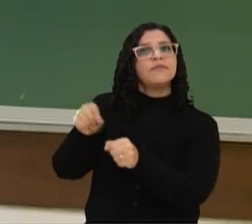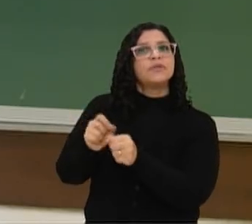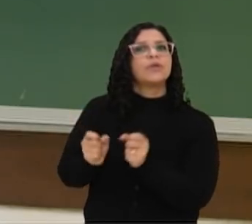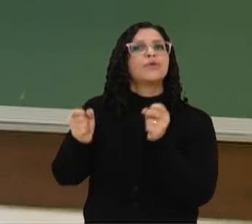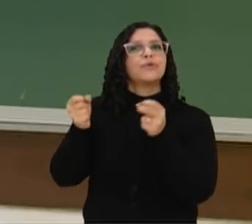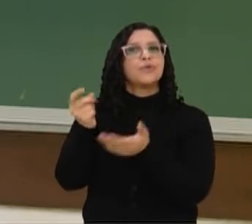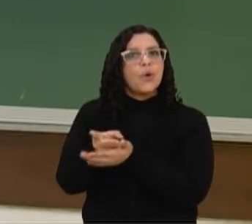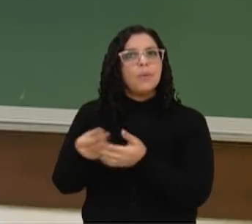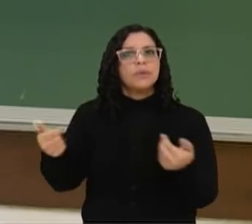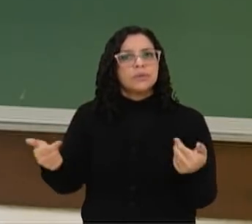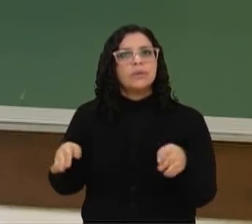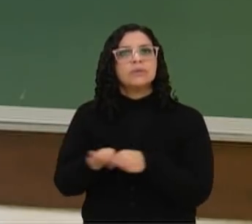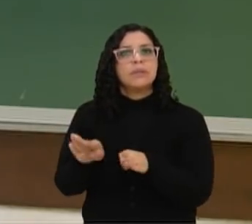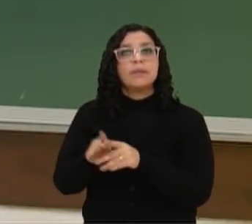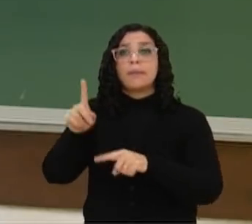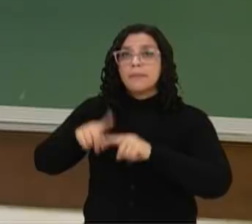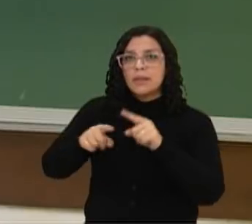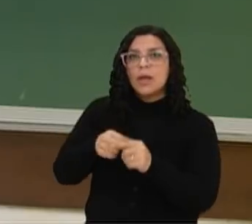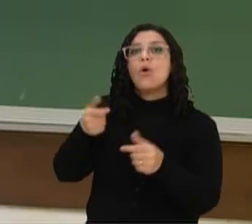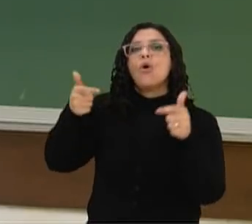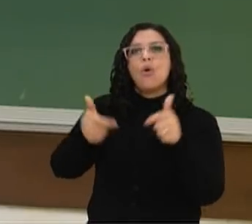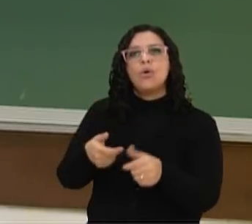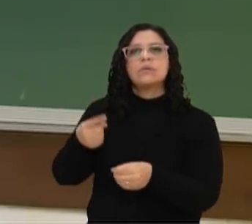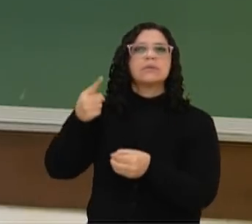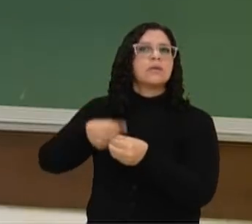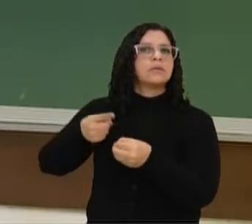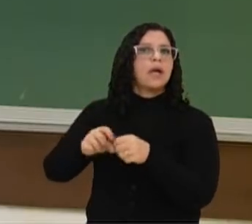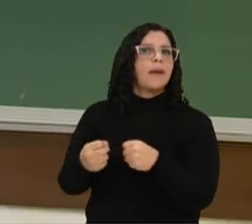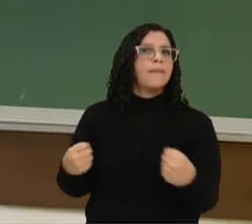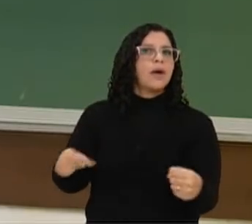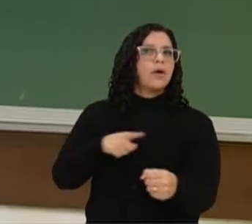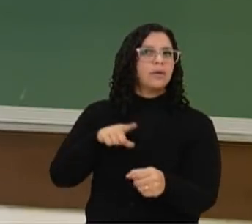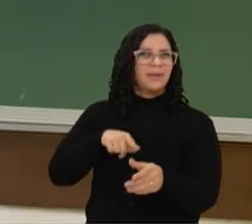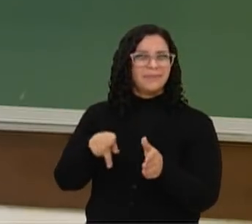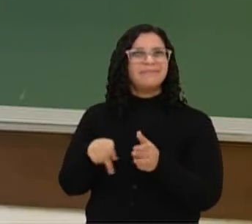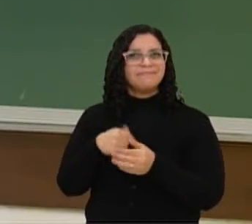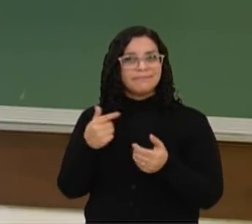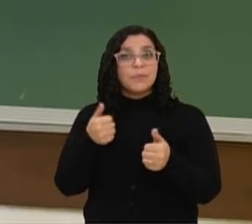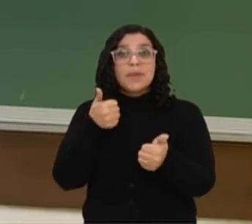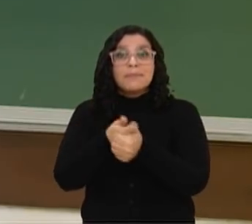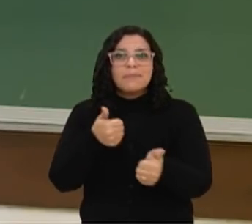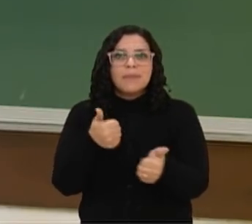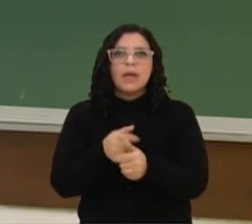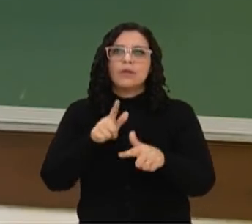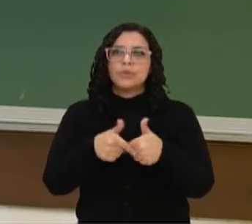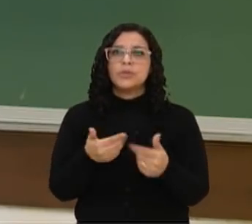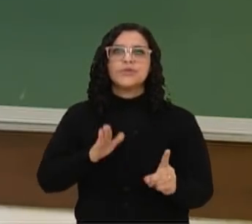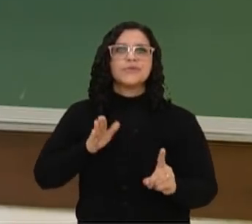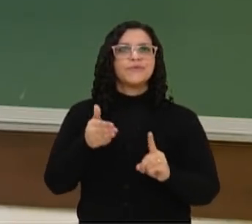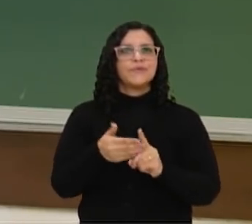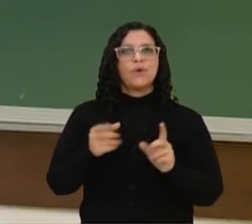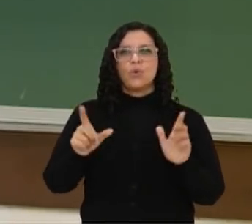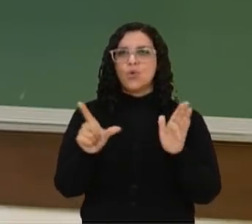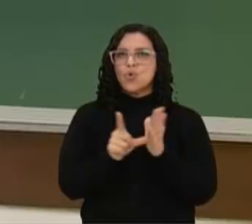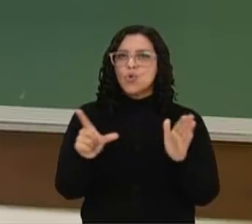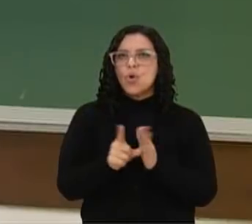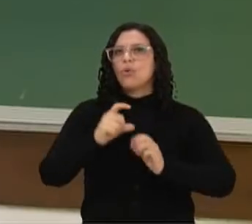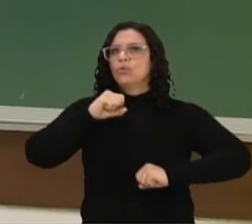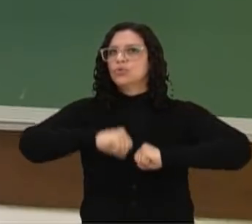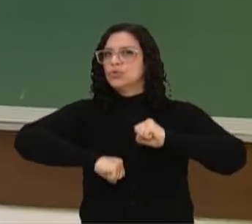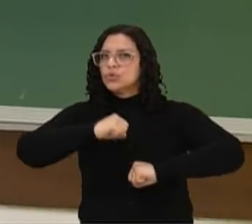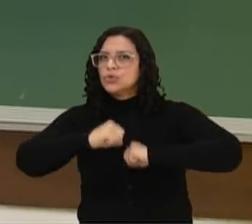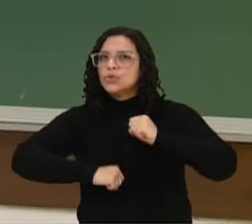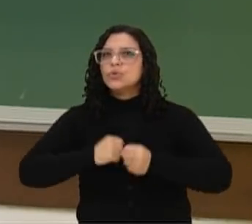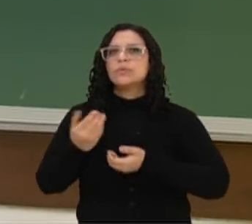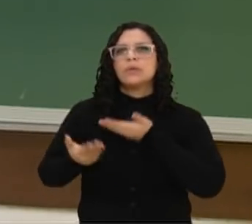quê? Vão comprar, vão adquirir produtos nesses grandes centros urbanos de grande concentração de comércio, de indústria,